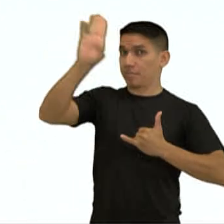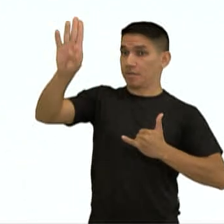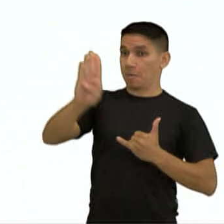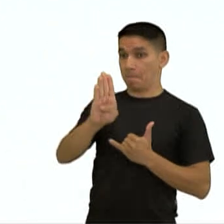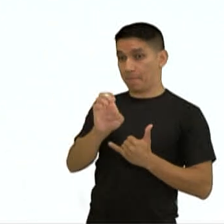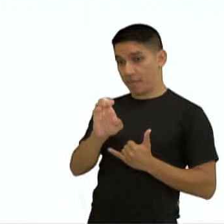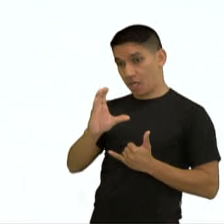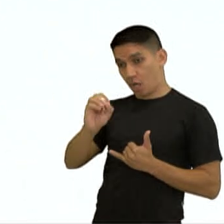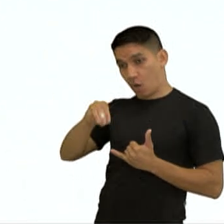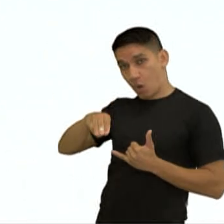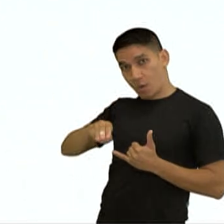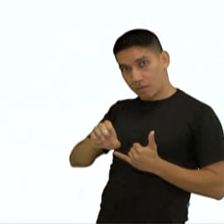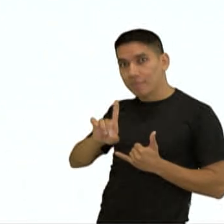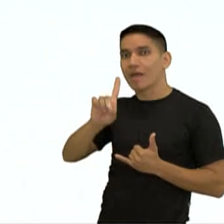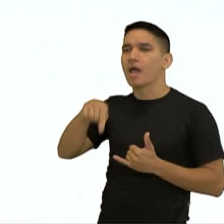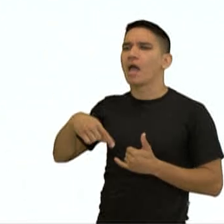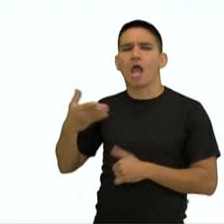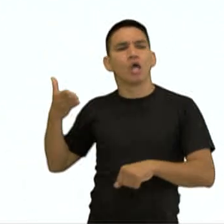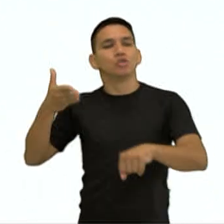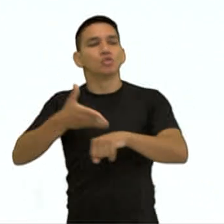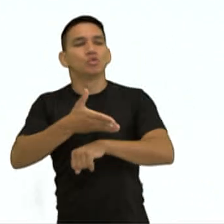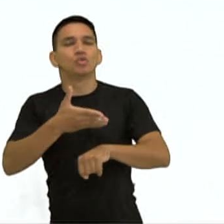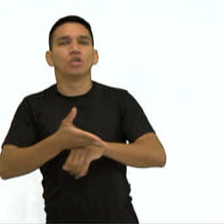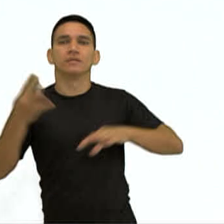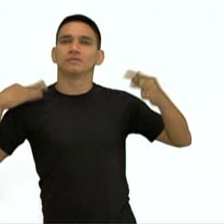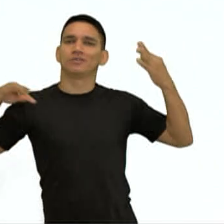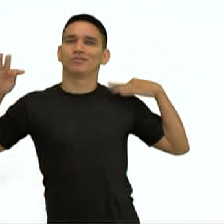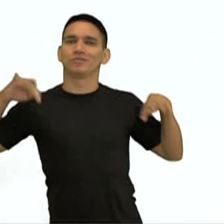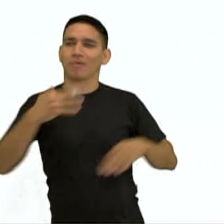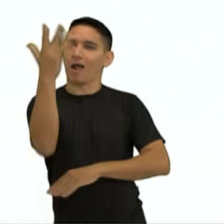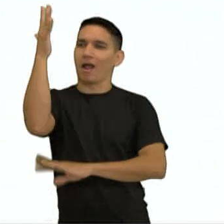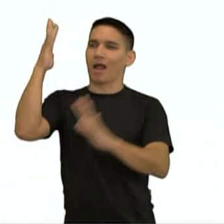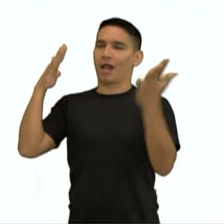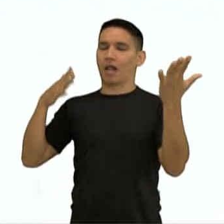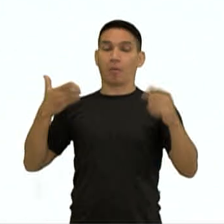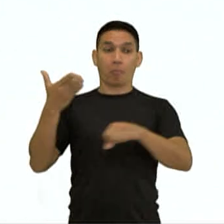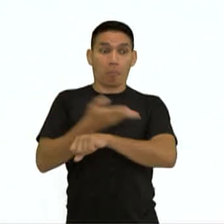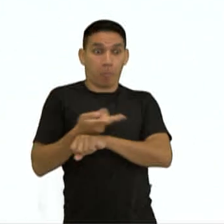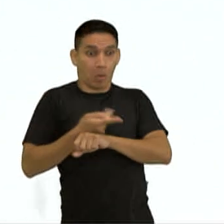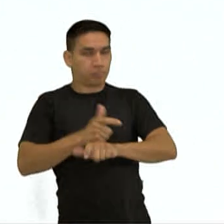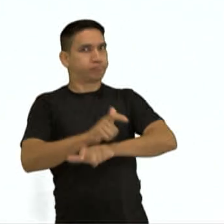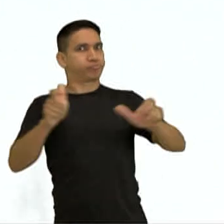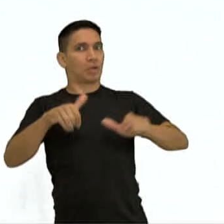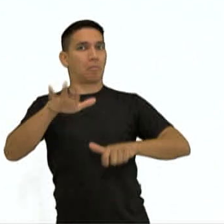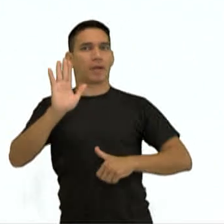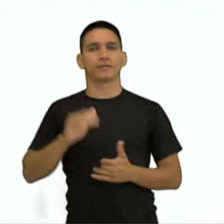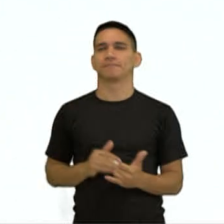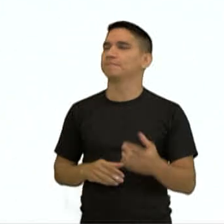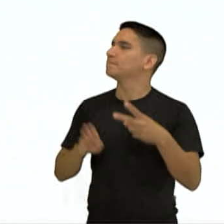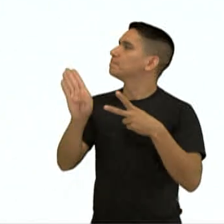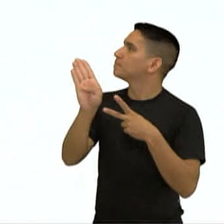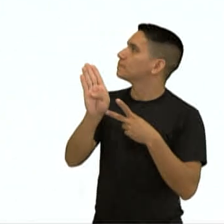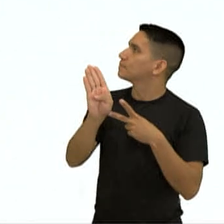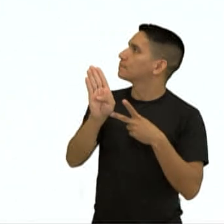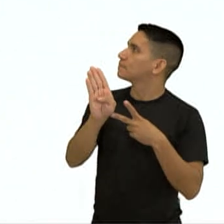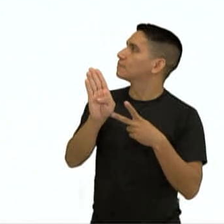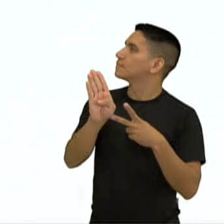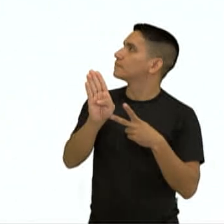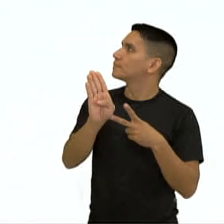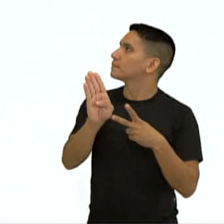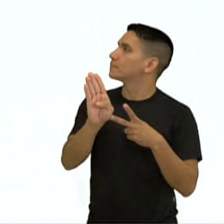é um dos destinos do ecoturismo mais procurados, ou um top. Many travelers